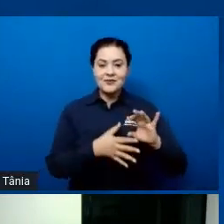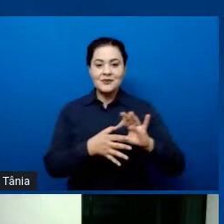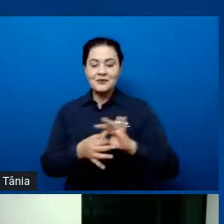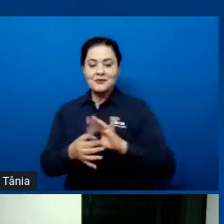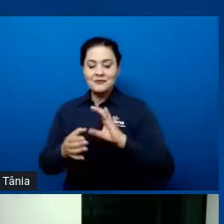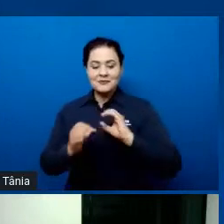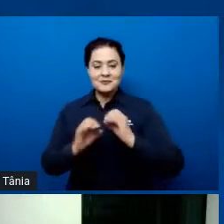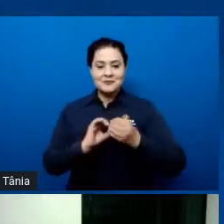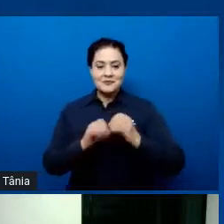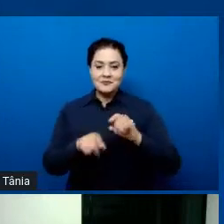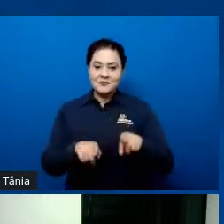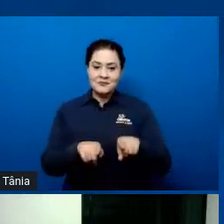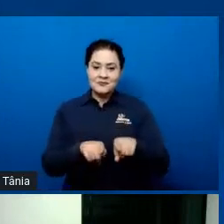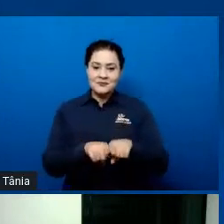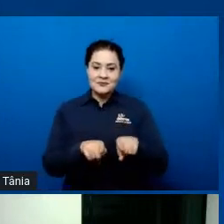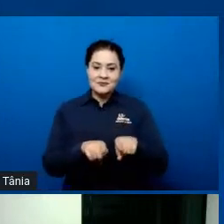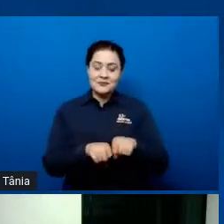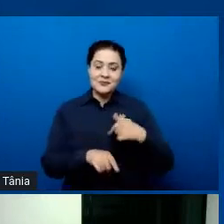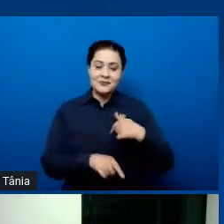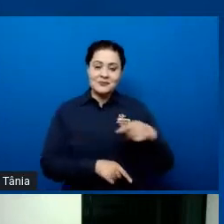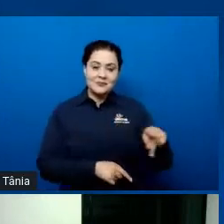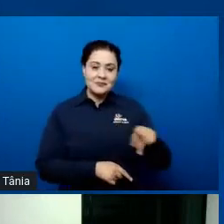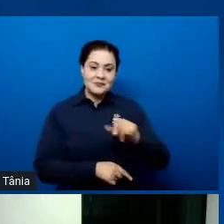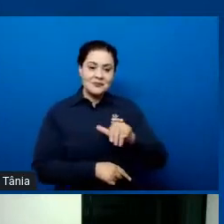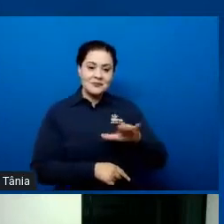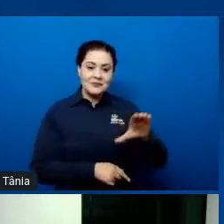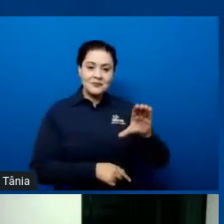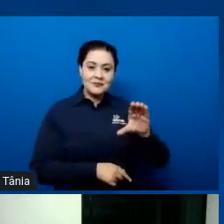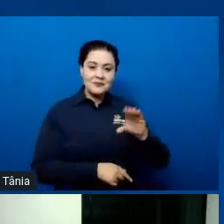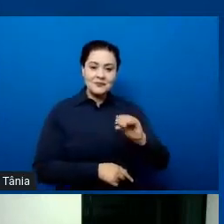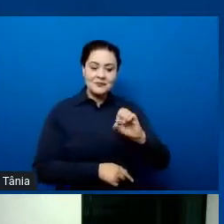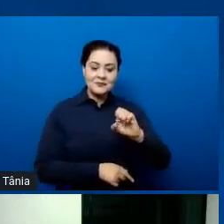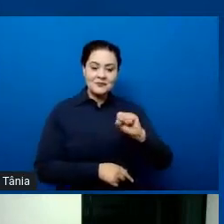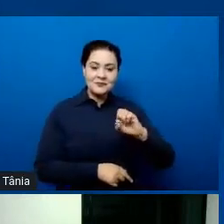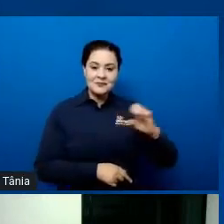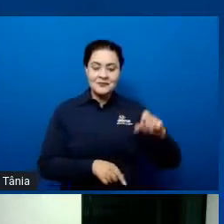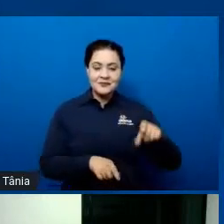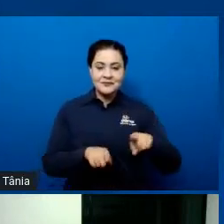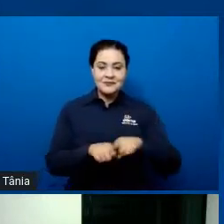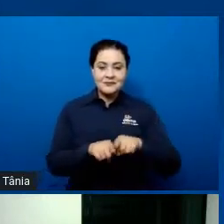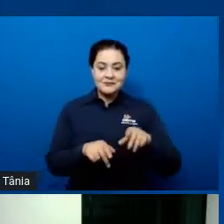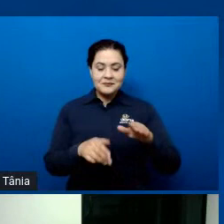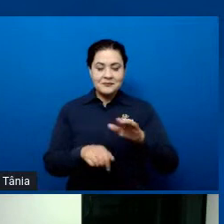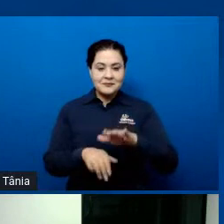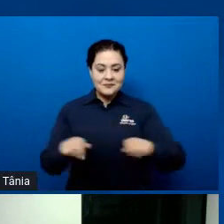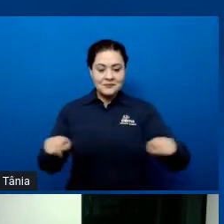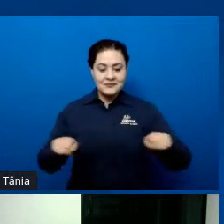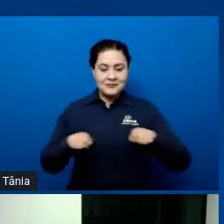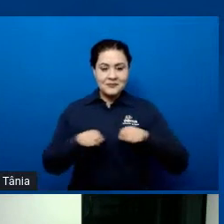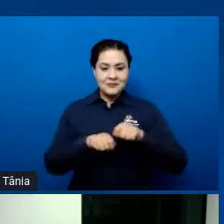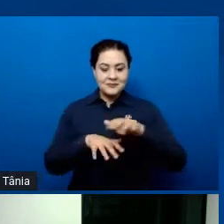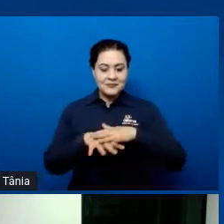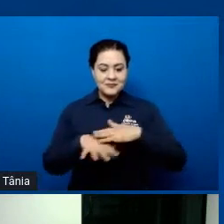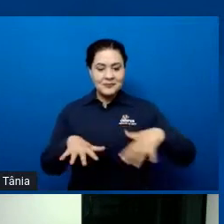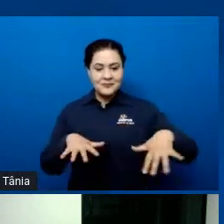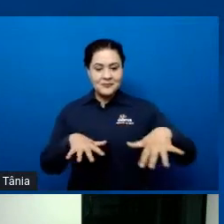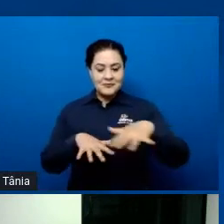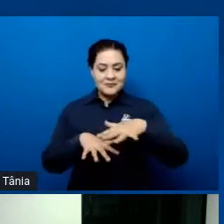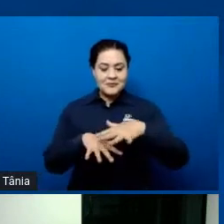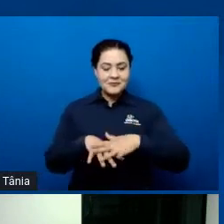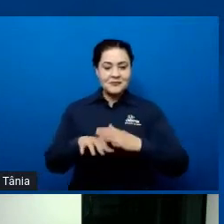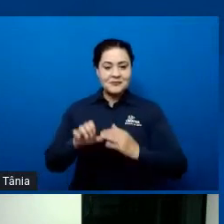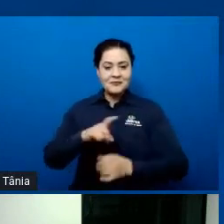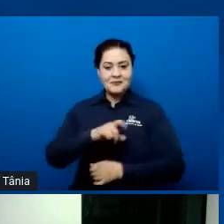jogos. Eu sou professor Elcio da Escola Superior de Educação, da Áreas Exatas, e estou aqui para mediar esse primeiro momento. Mas antes de mais nada, eu